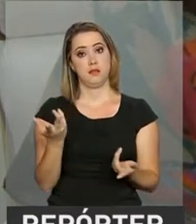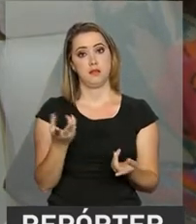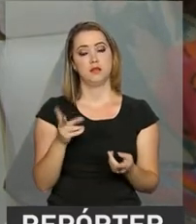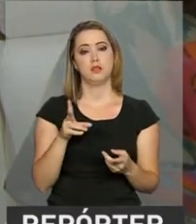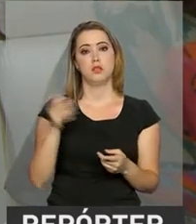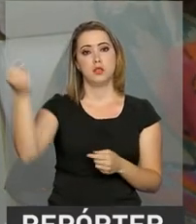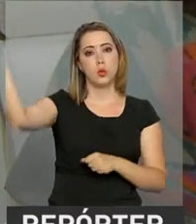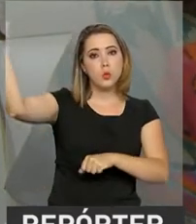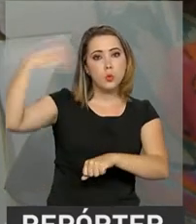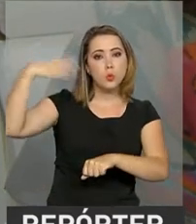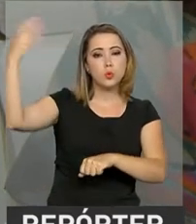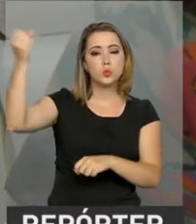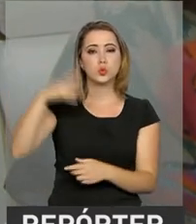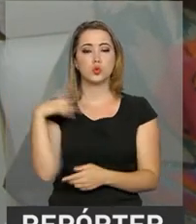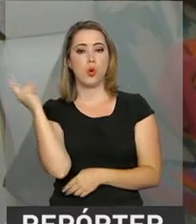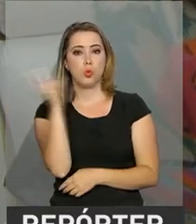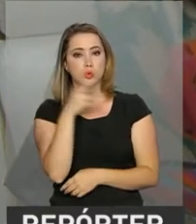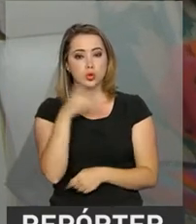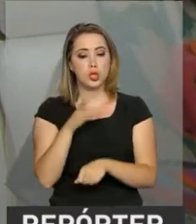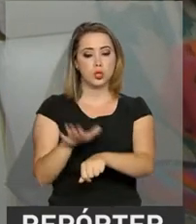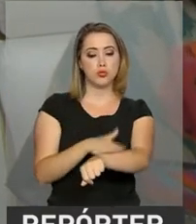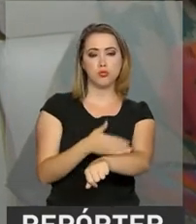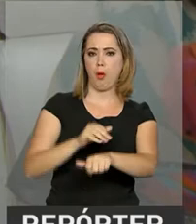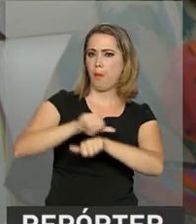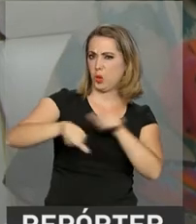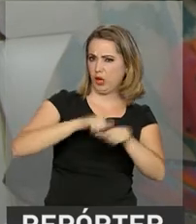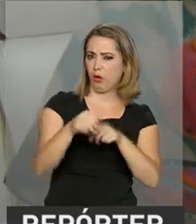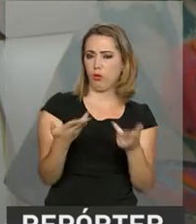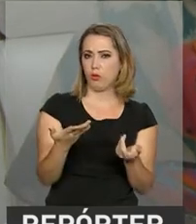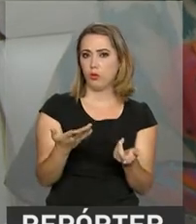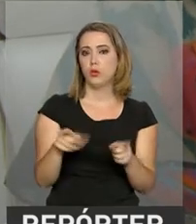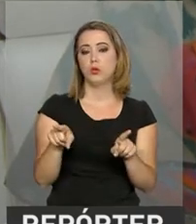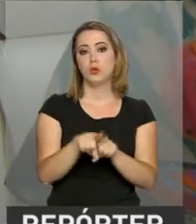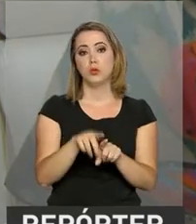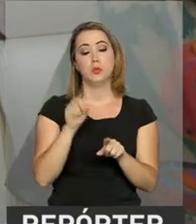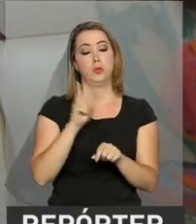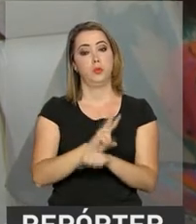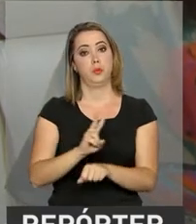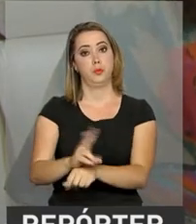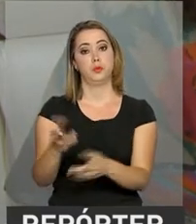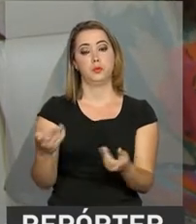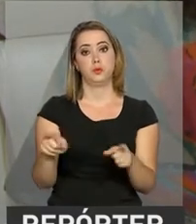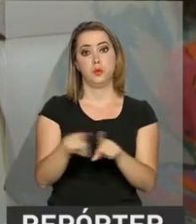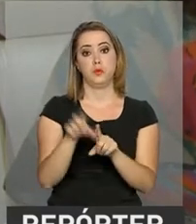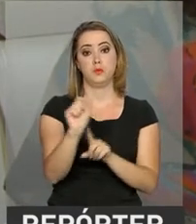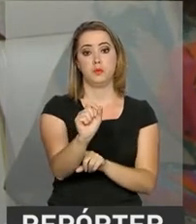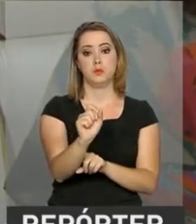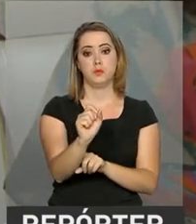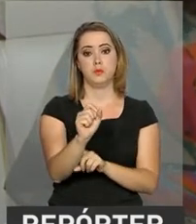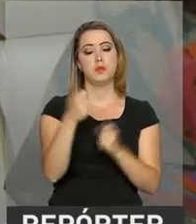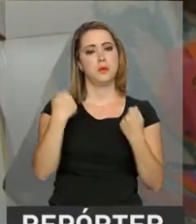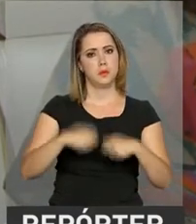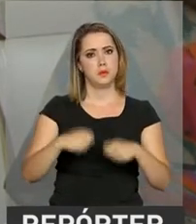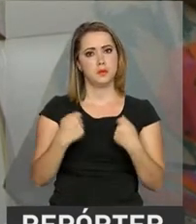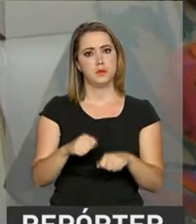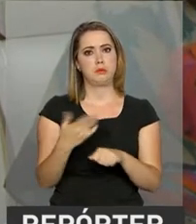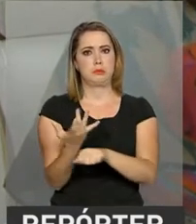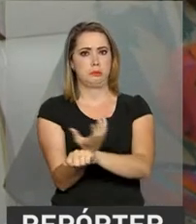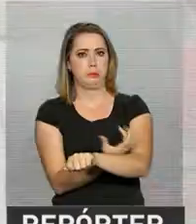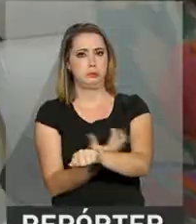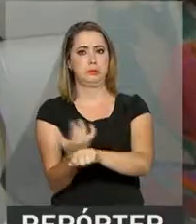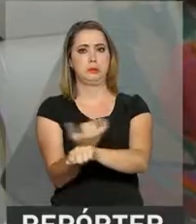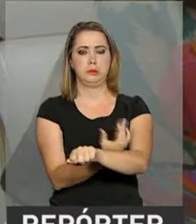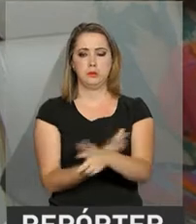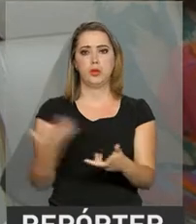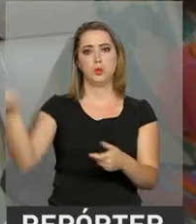exposição solar muito acelerada, mesmo com o bronzeador, muito provavelmente você vai conseguir uma queimadura